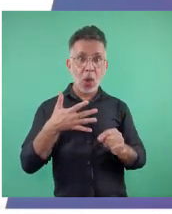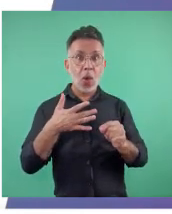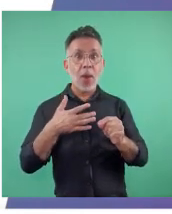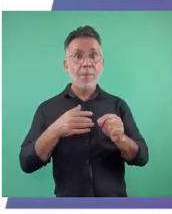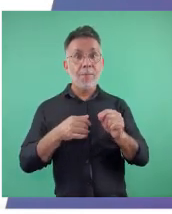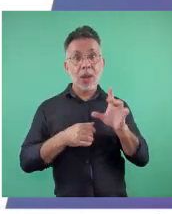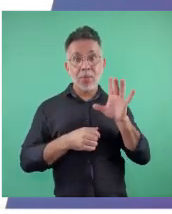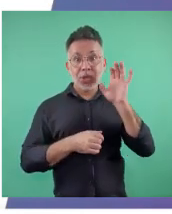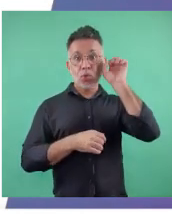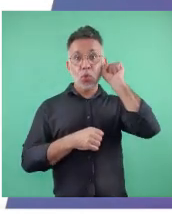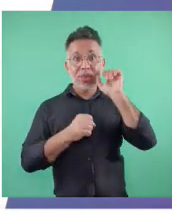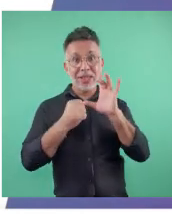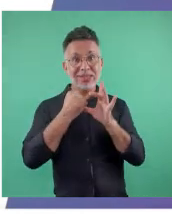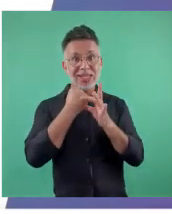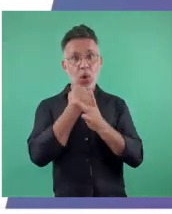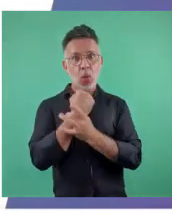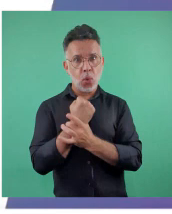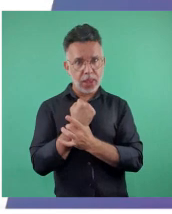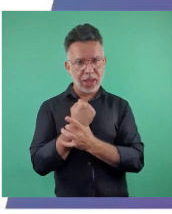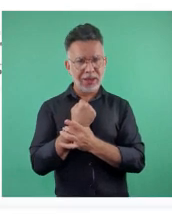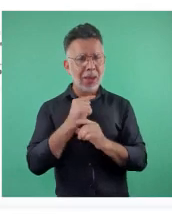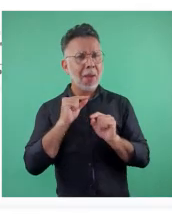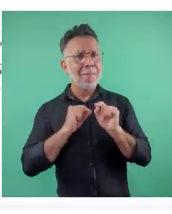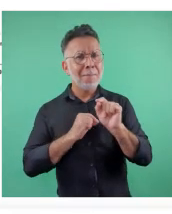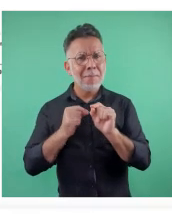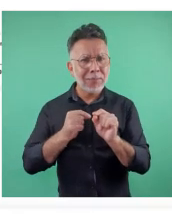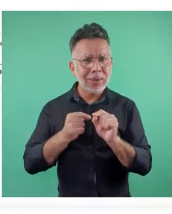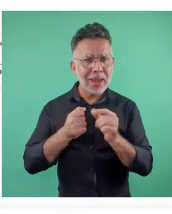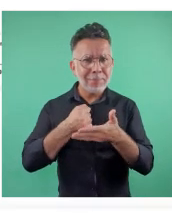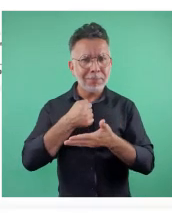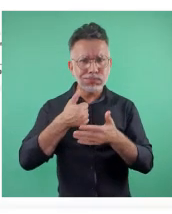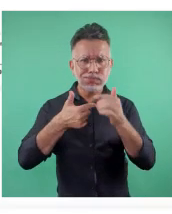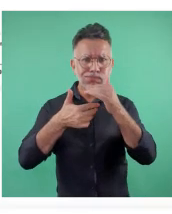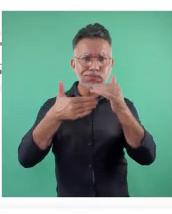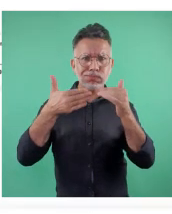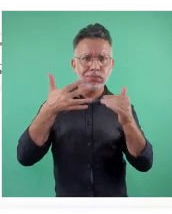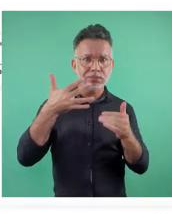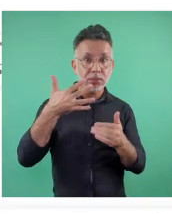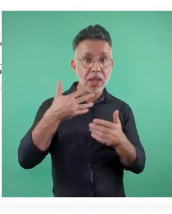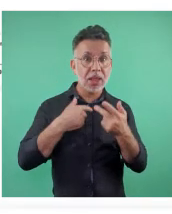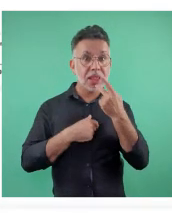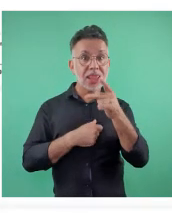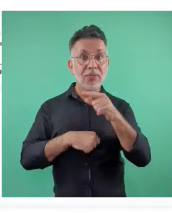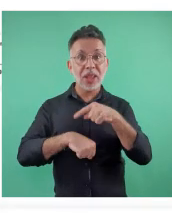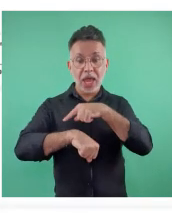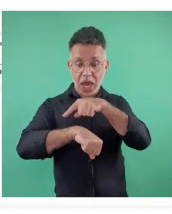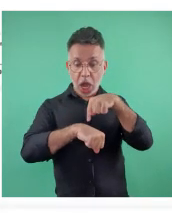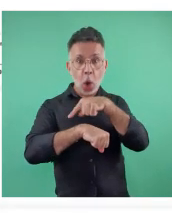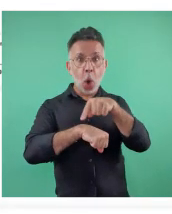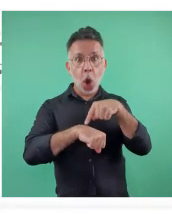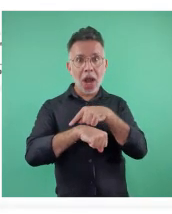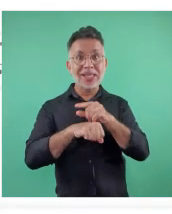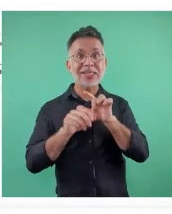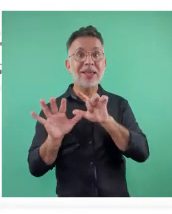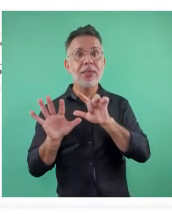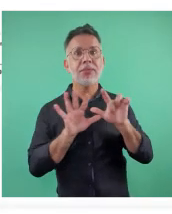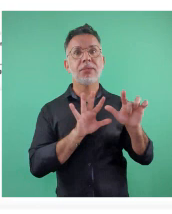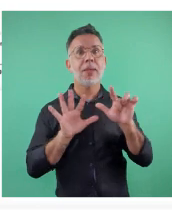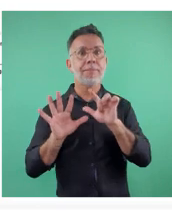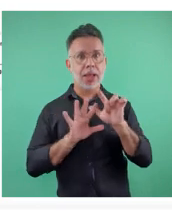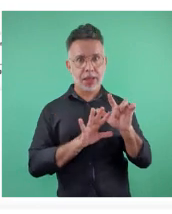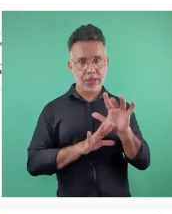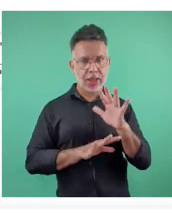os padrões para uma escuta segura. E que padrões são esses? Nós estamos falando em